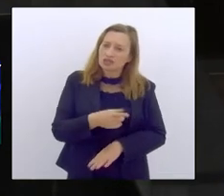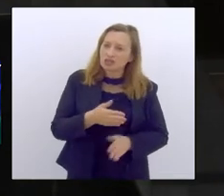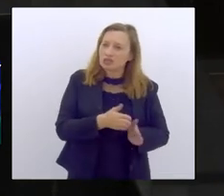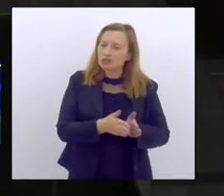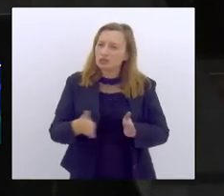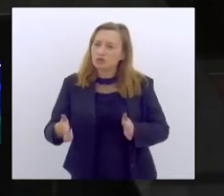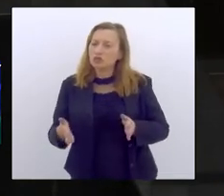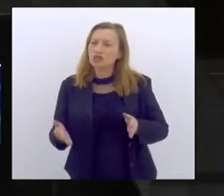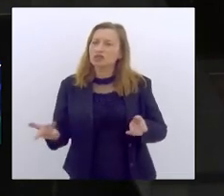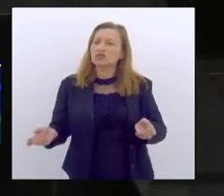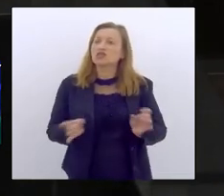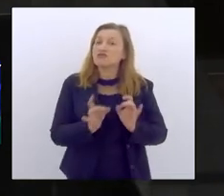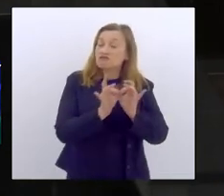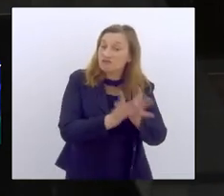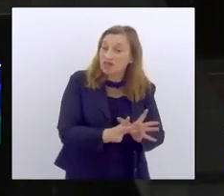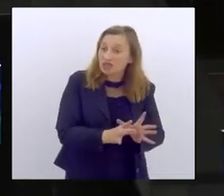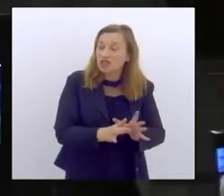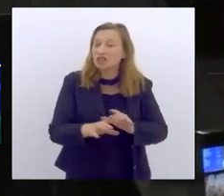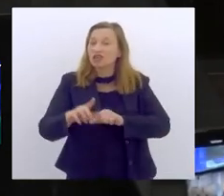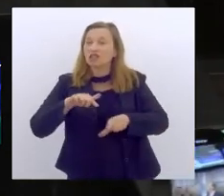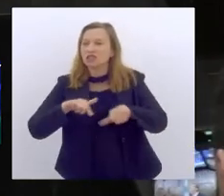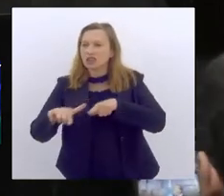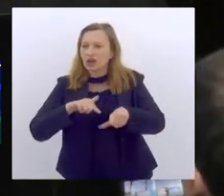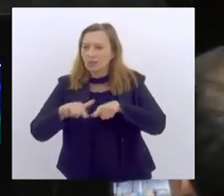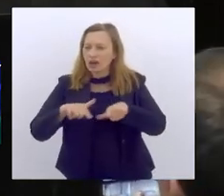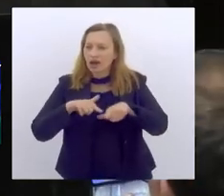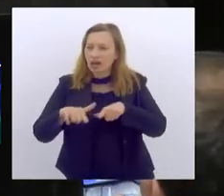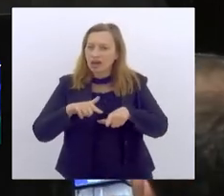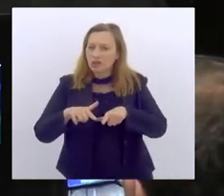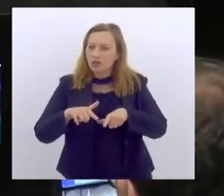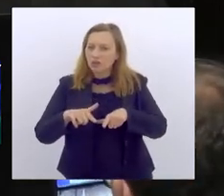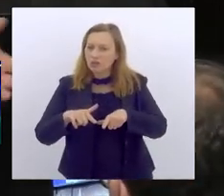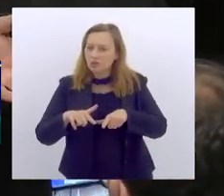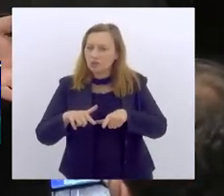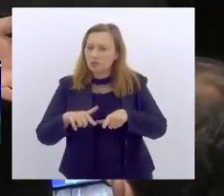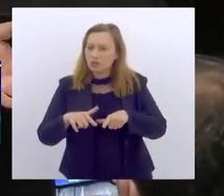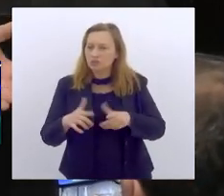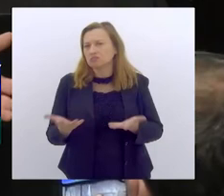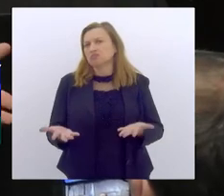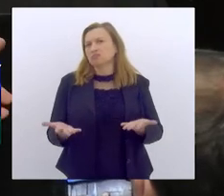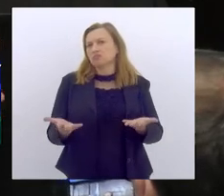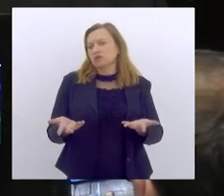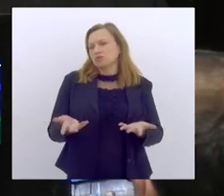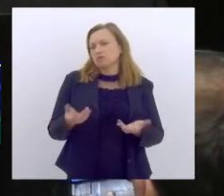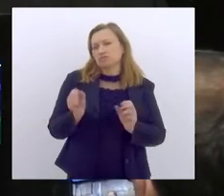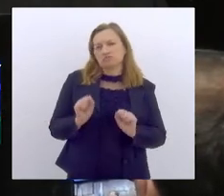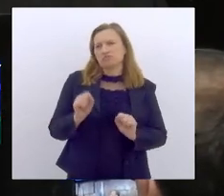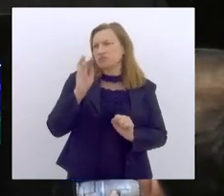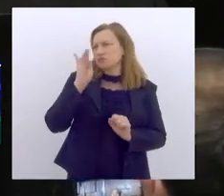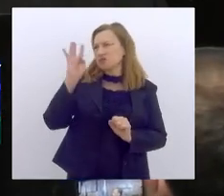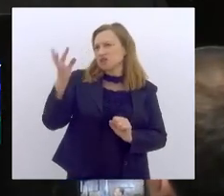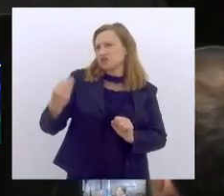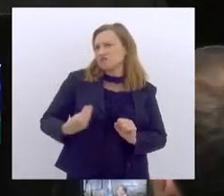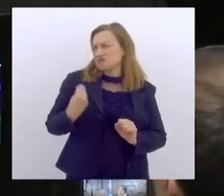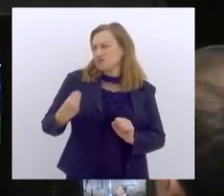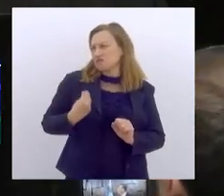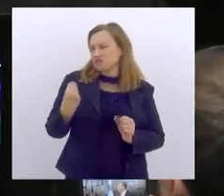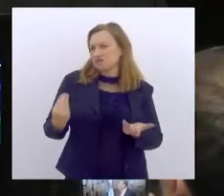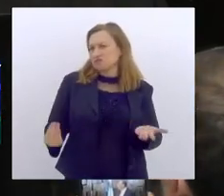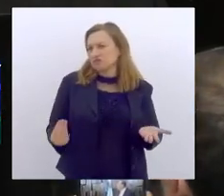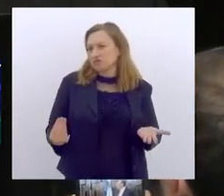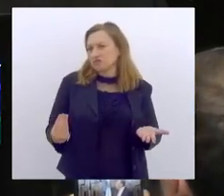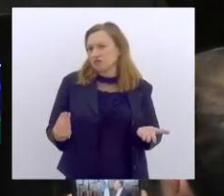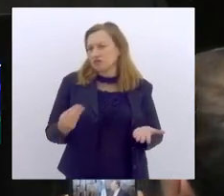processos de privatização em que serviços absolutamente vitais ninguém é que pode se imaginar vivendo no cotidiano